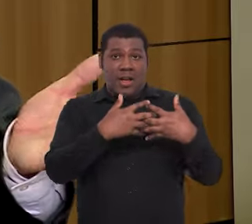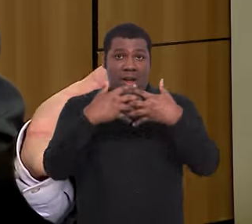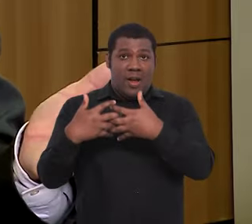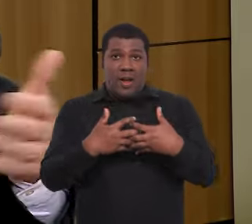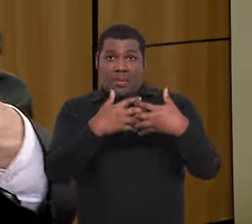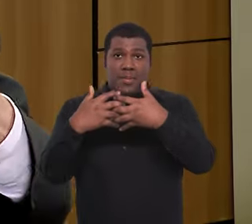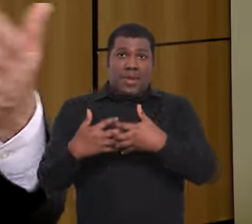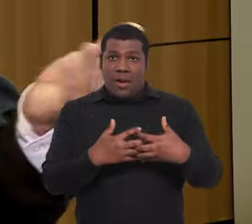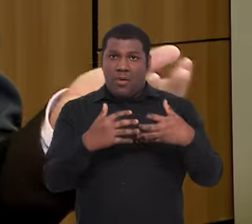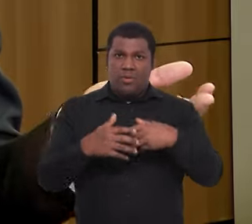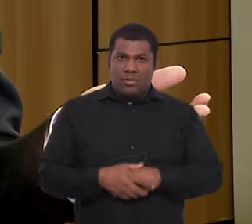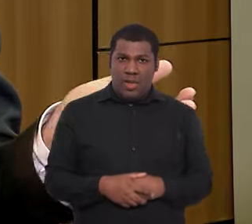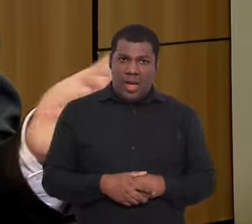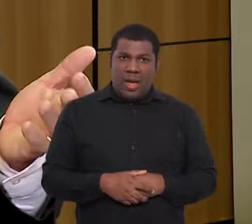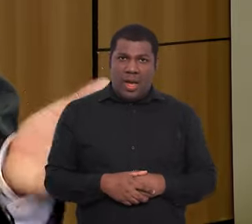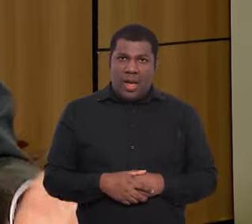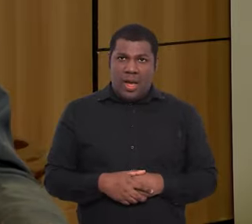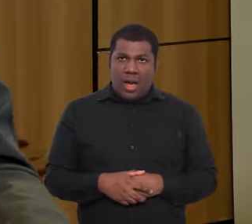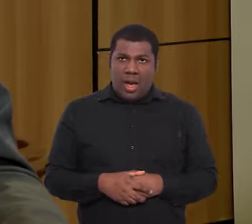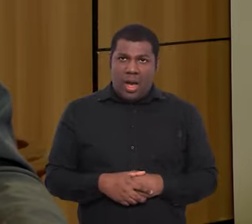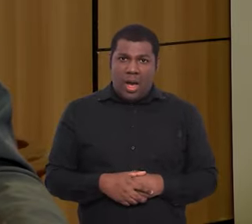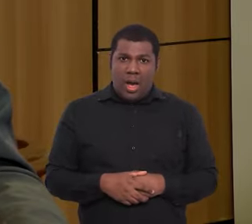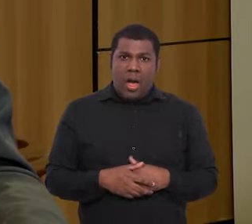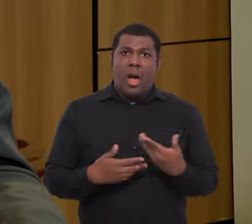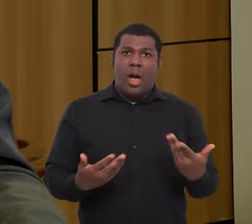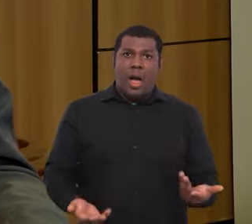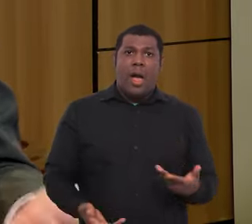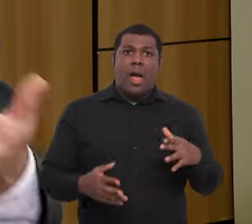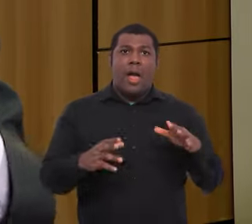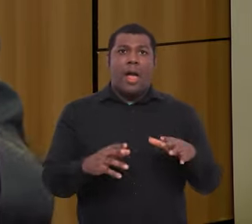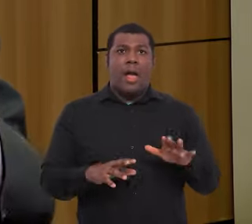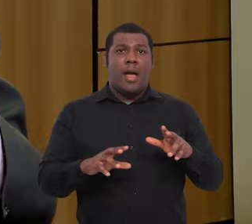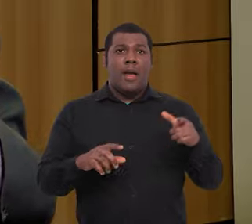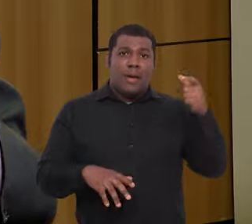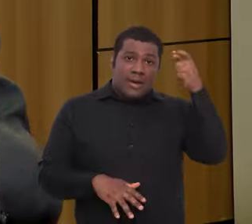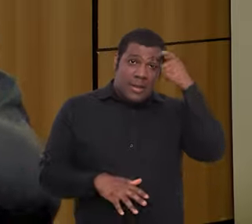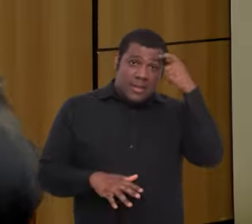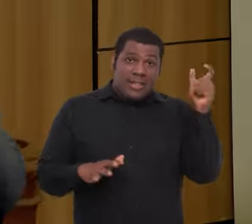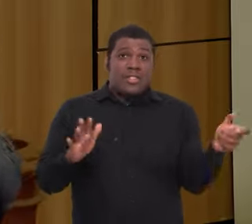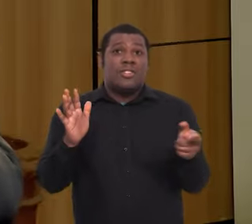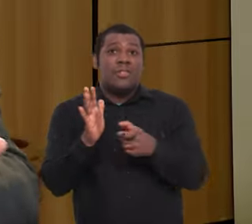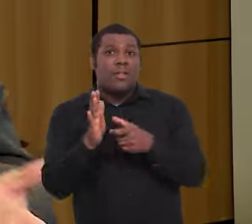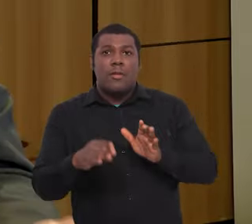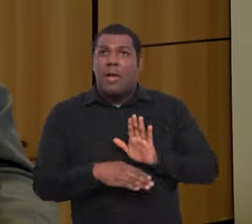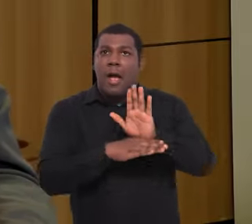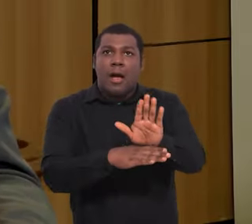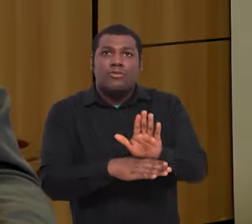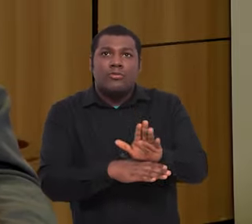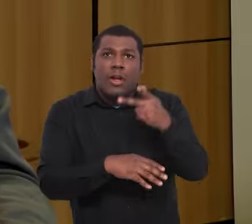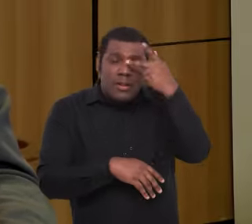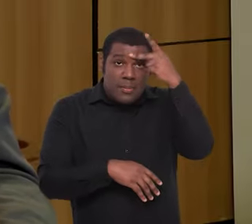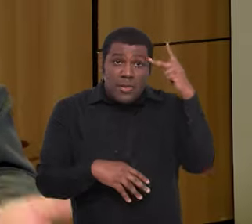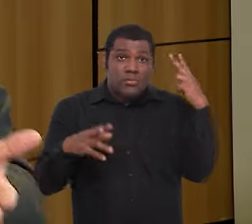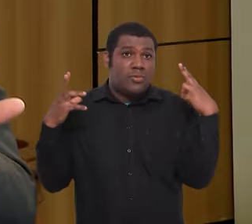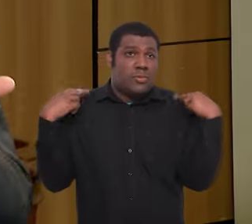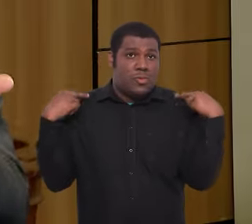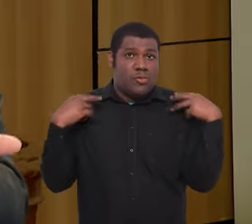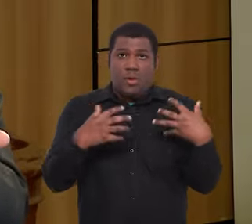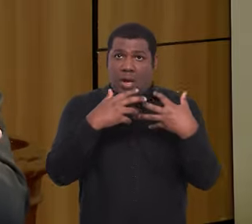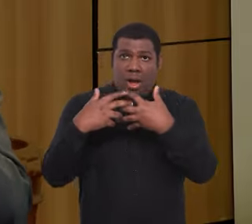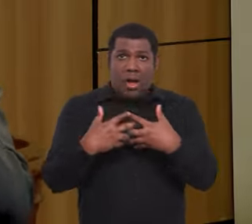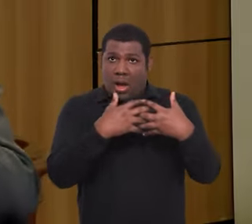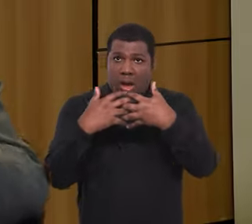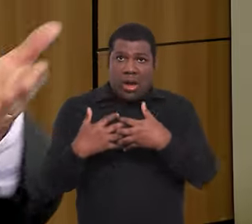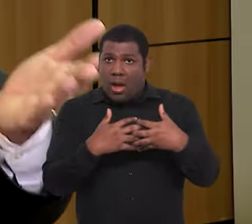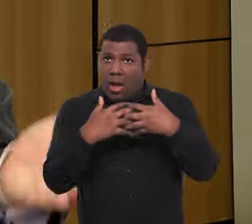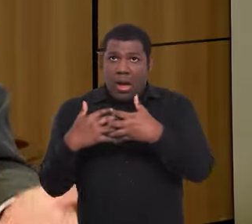eliminado essa categoria duas décadas ou mais o Brasil fez uma opção de manter os frentistas Porque isso é uma